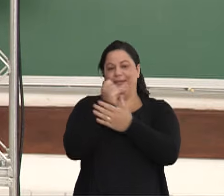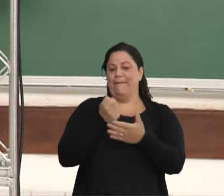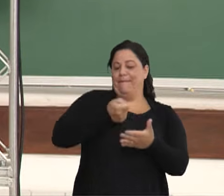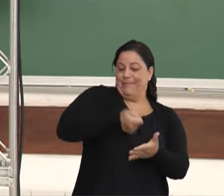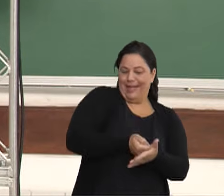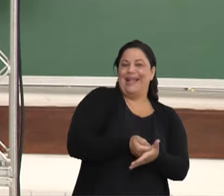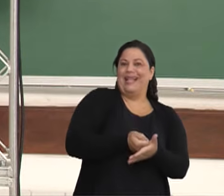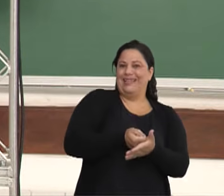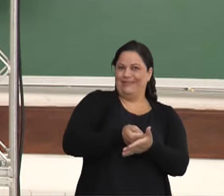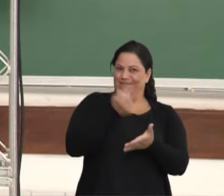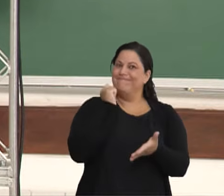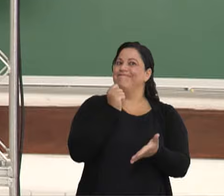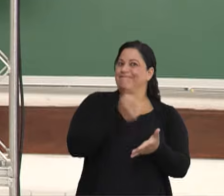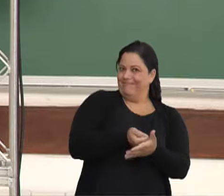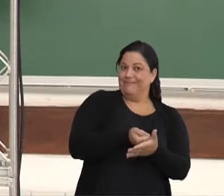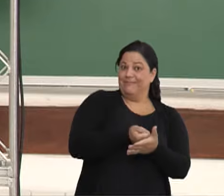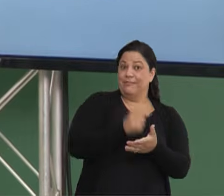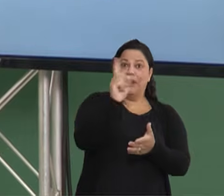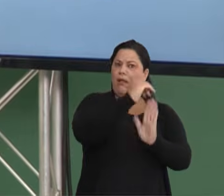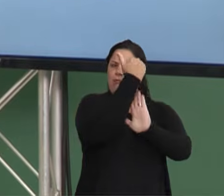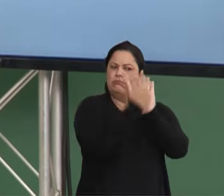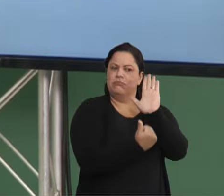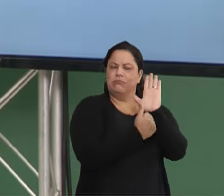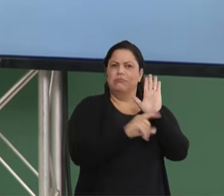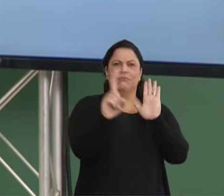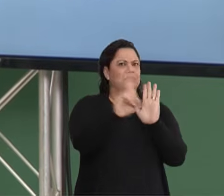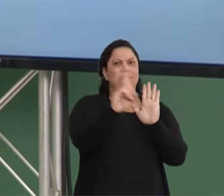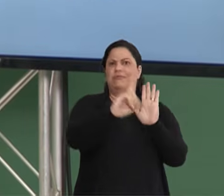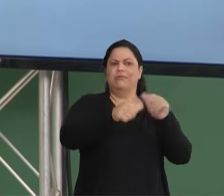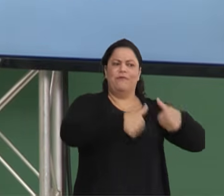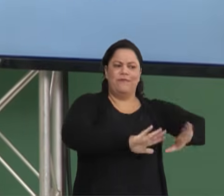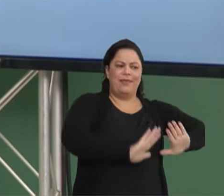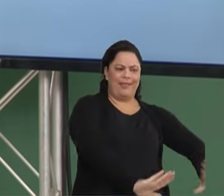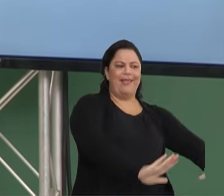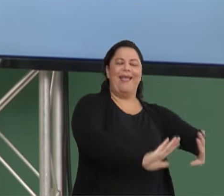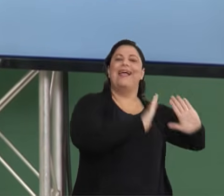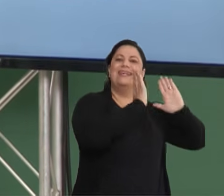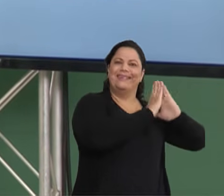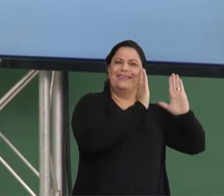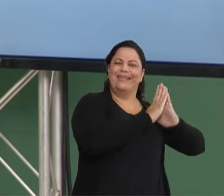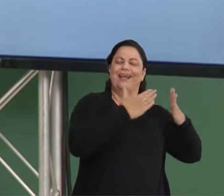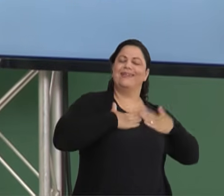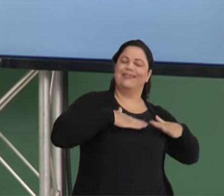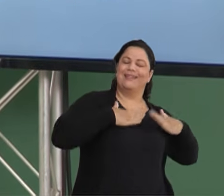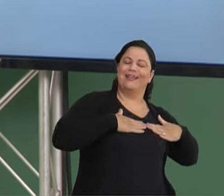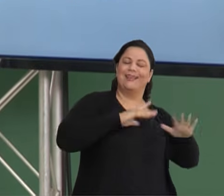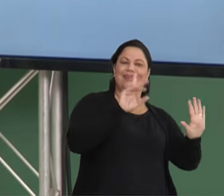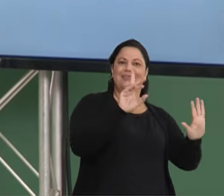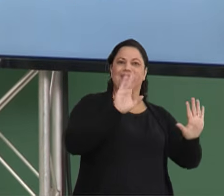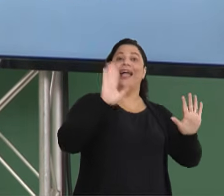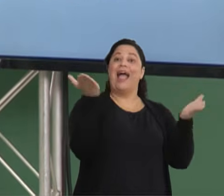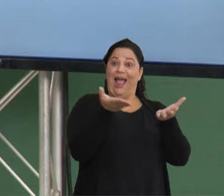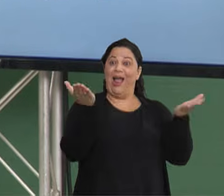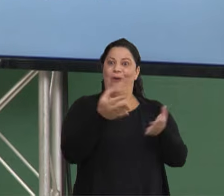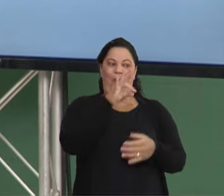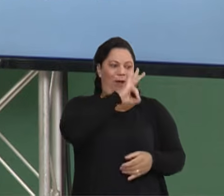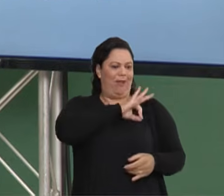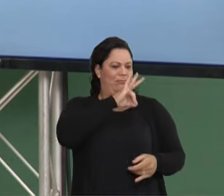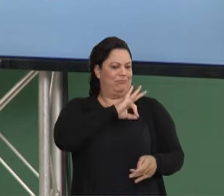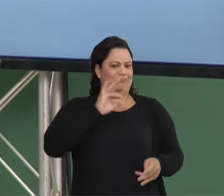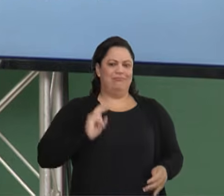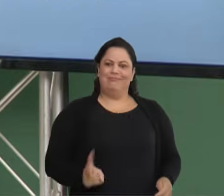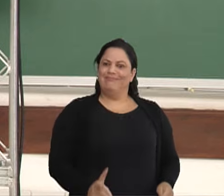mais descontado do período que ficasse em casa a cada um ano para descansar. Repara, 3 conquistas que o movimento